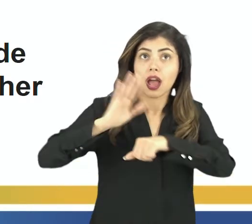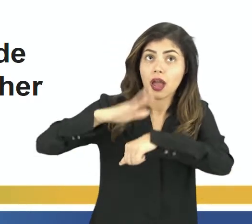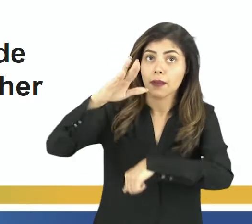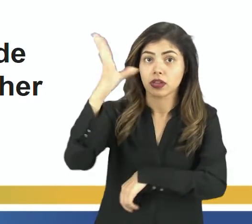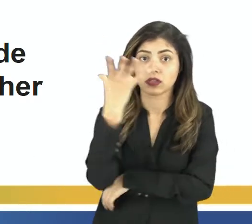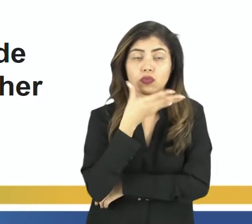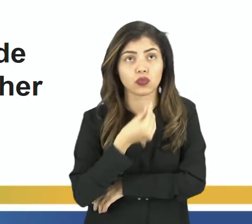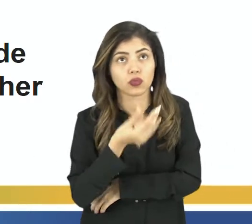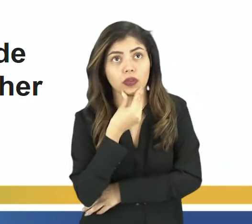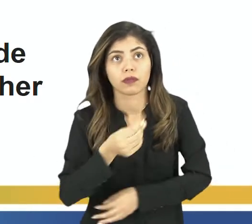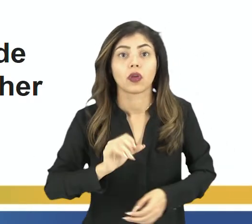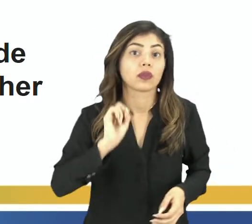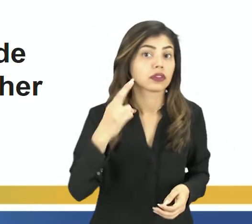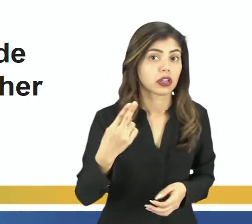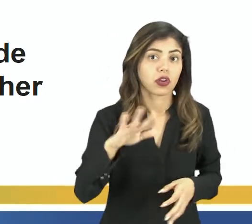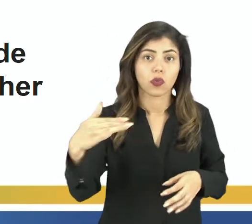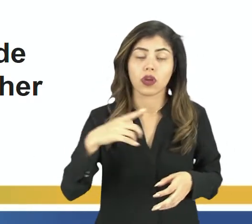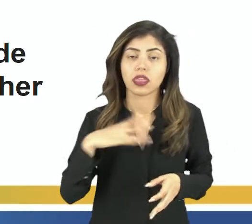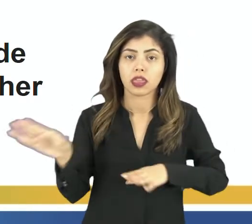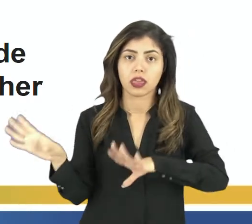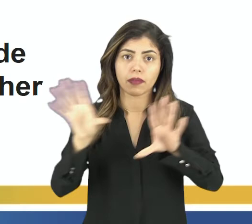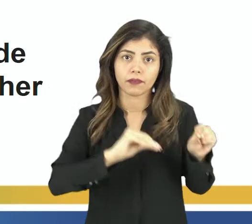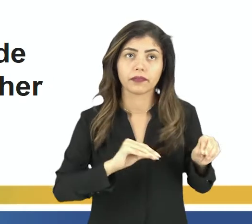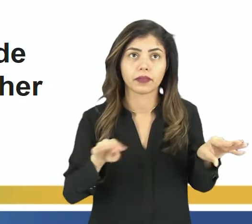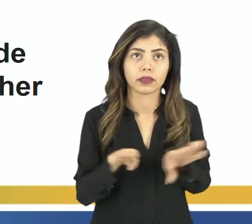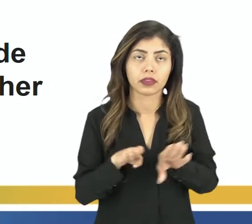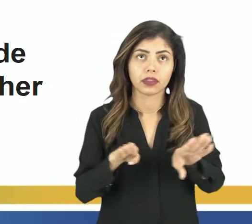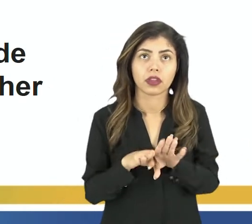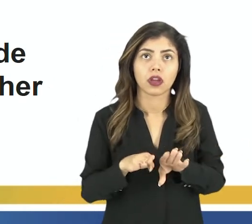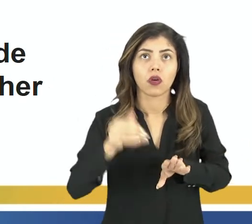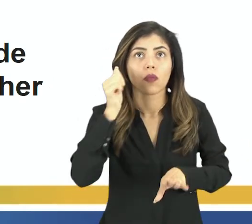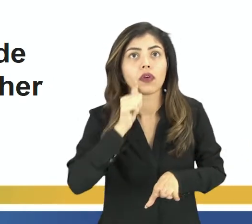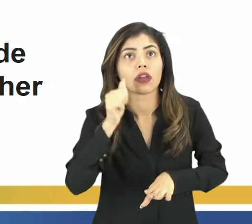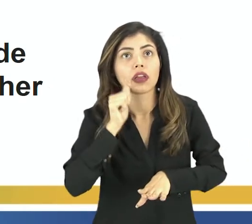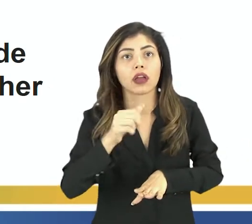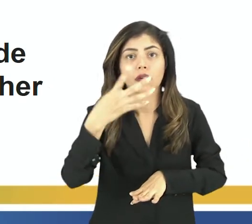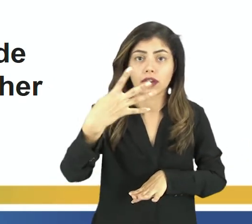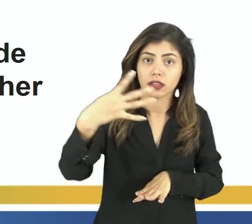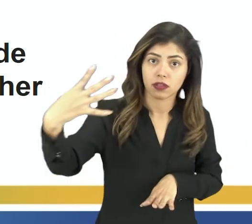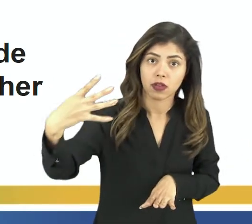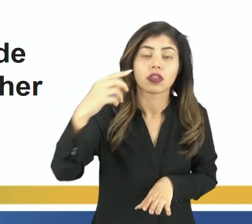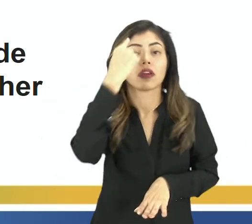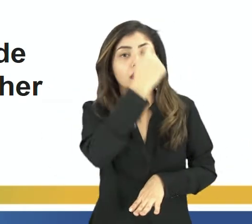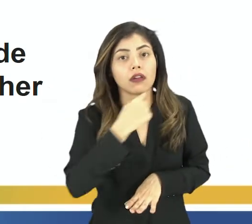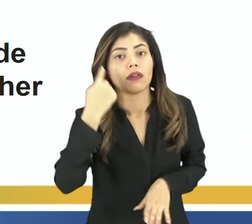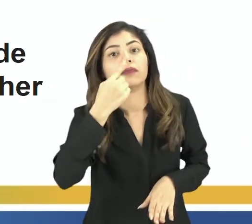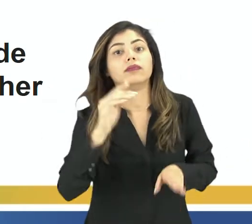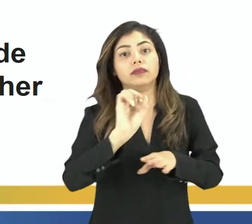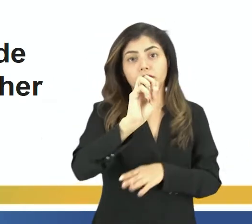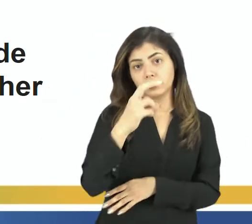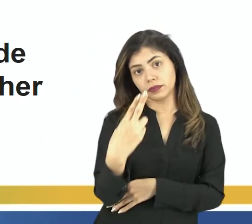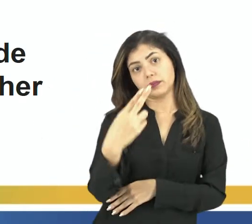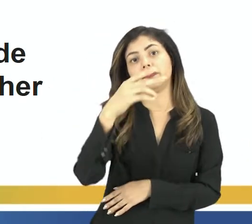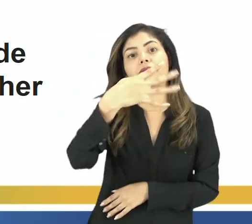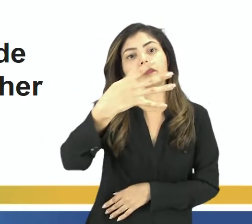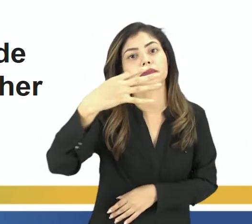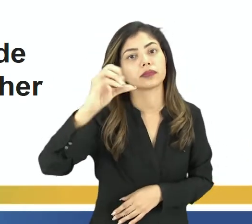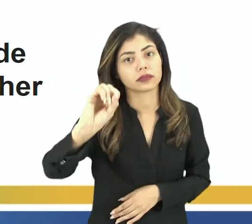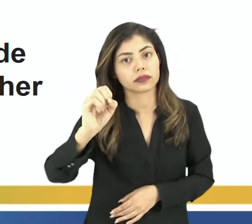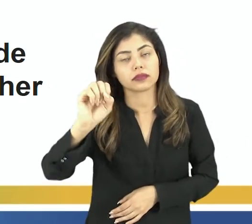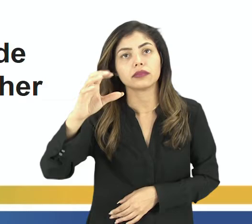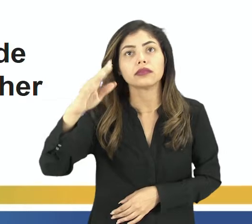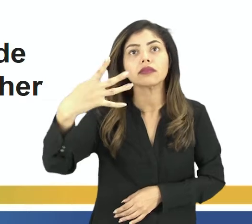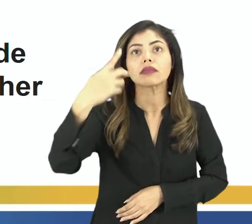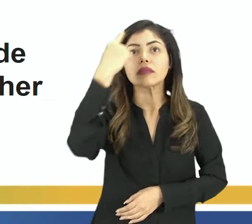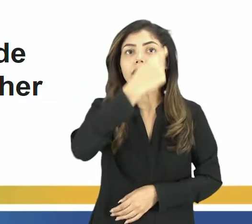mais que os homens. Ou seja, quando nós levamos em consideração que uma mulher trabalha 44 horas numa empresa ou 40 horas numa empresa e o homem